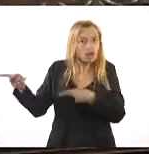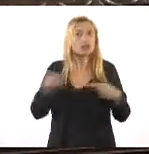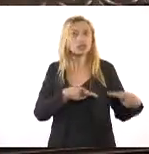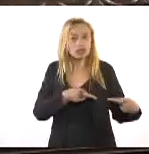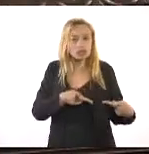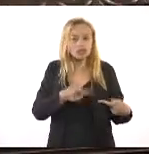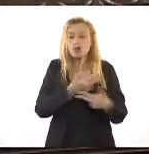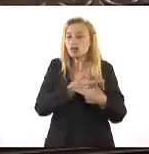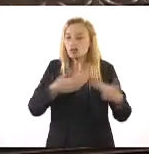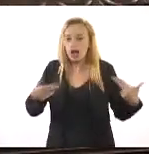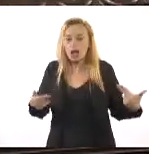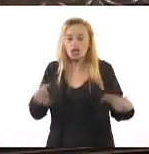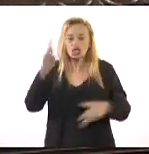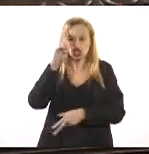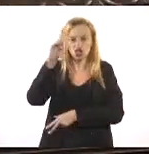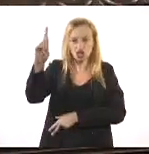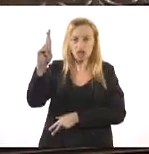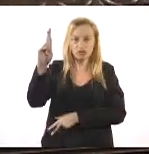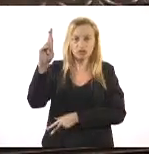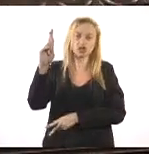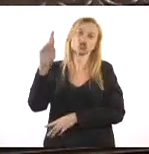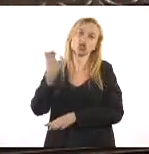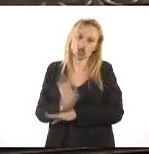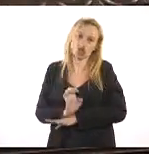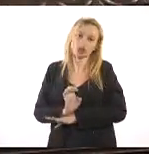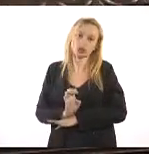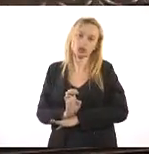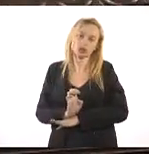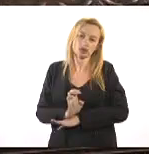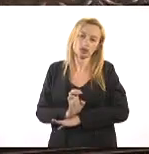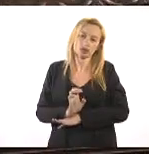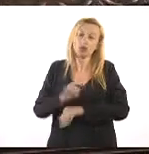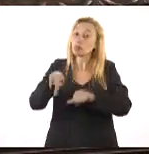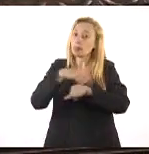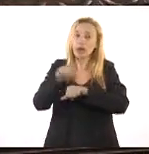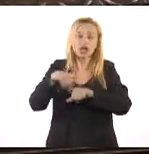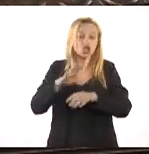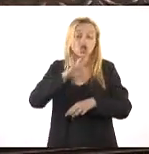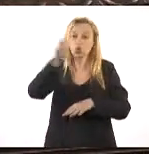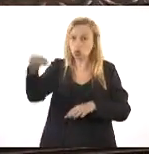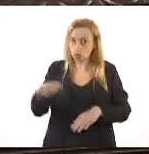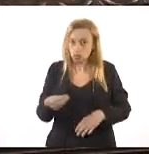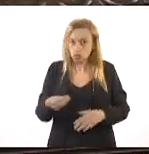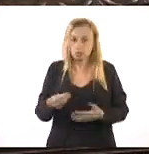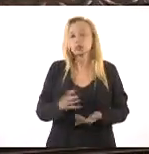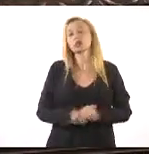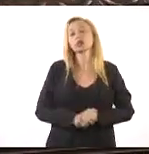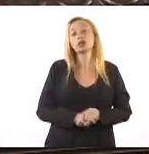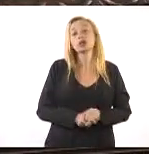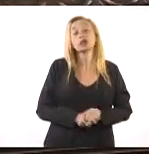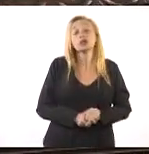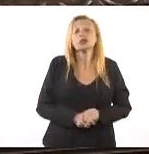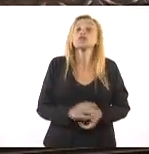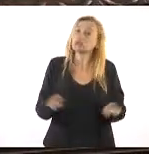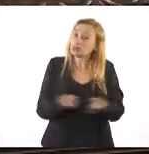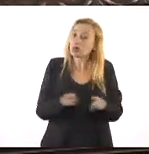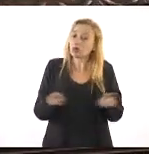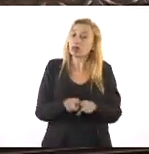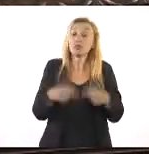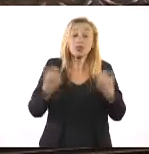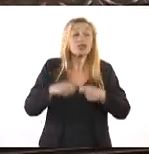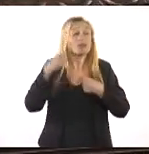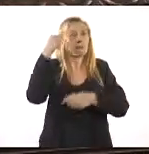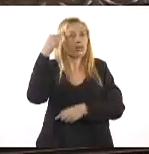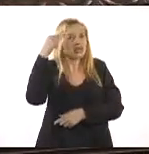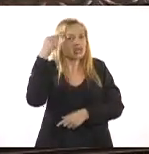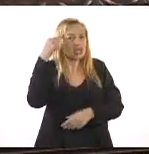por vários chefes de estados do país inteiro. Mas nós também temos que